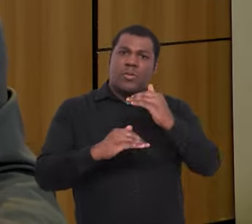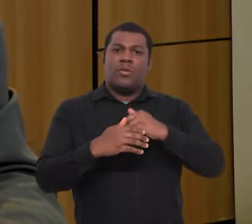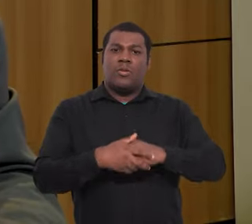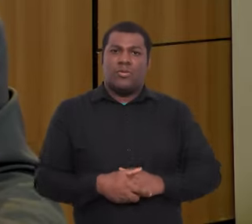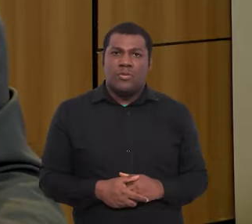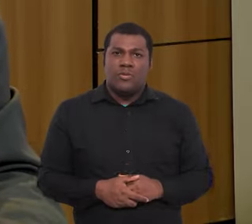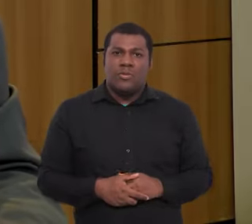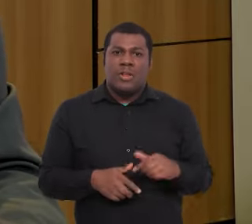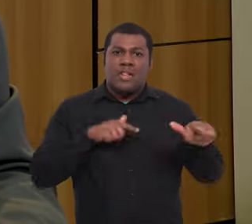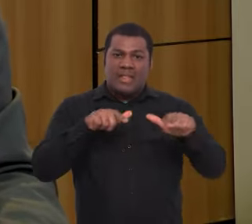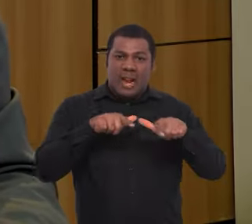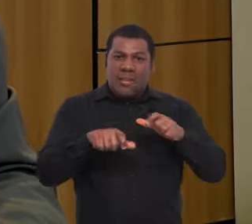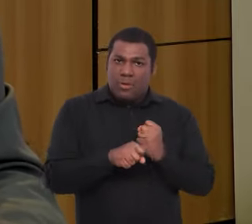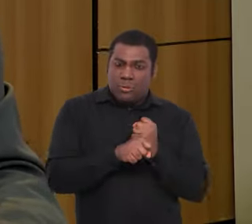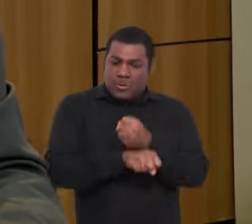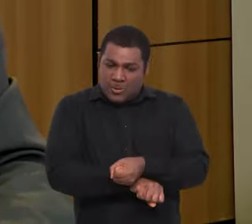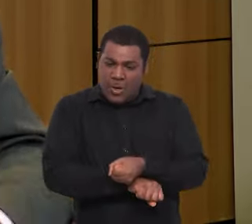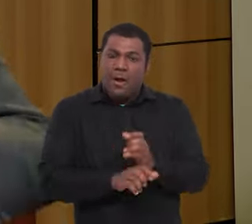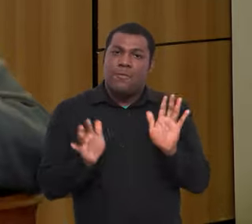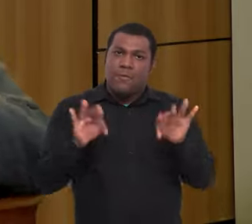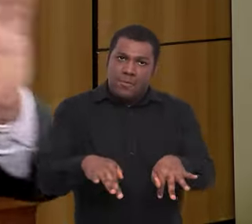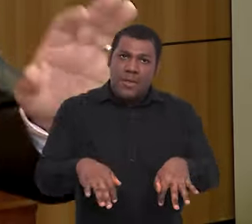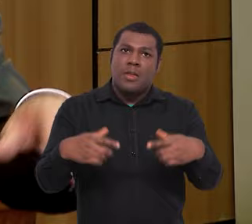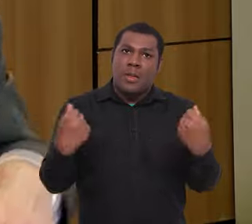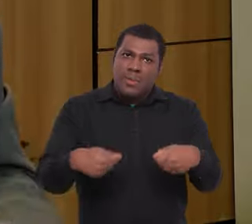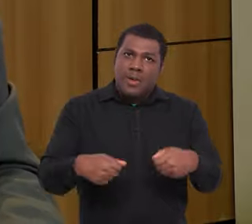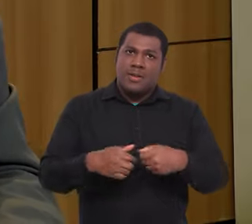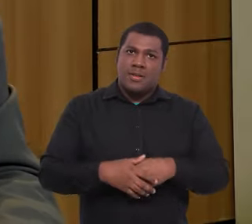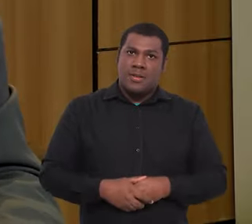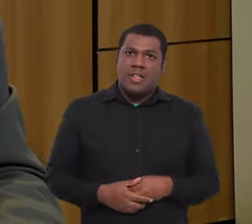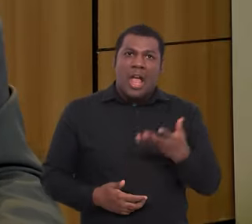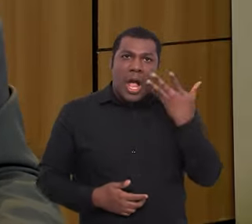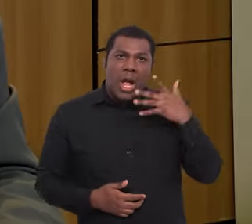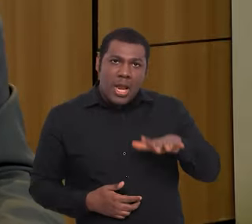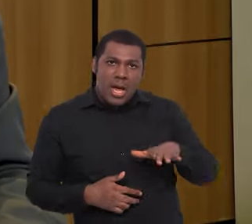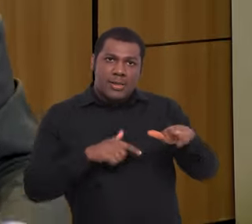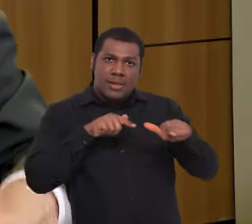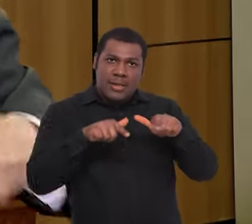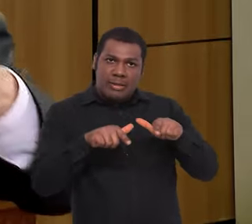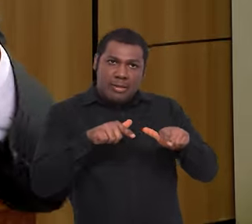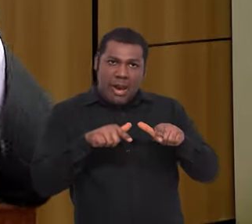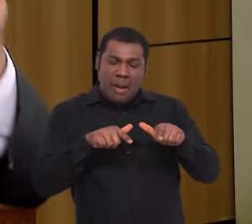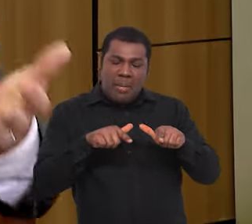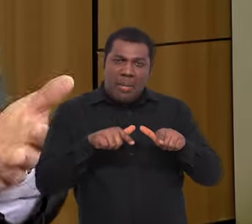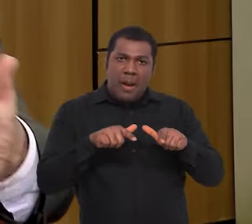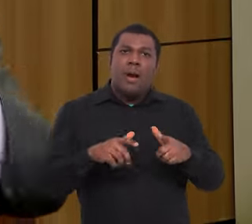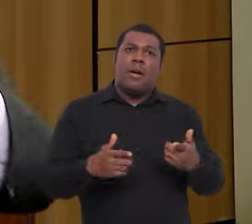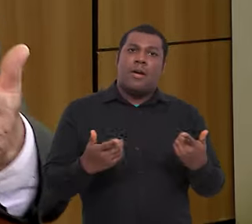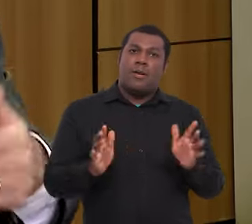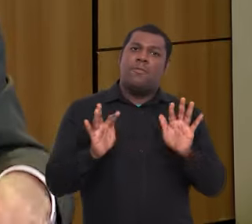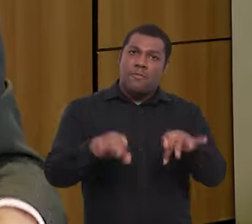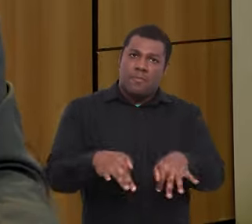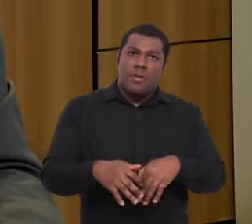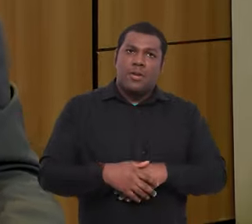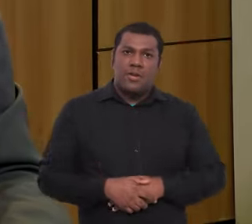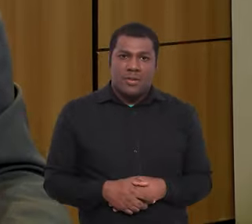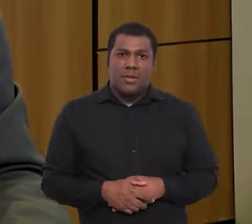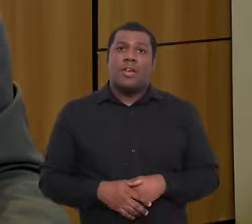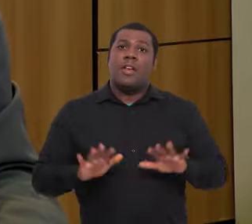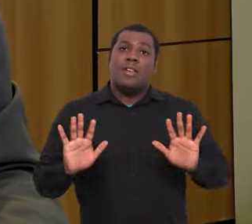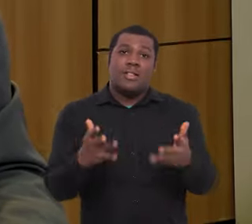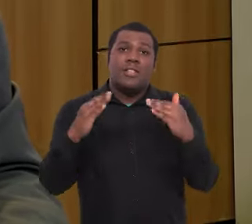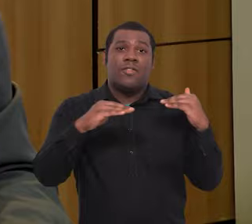a isso abolir o trabalho análogo a escravidão exploração de mão de obra infantil implantar de para valer a